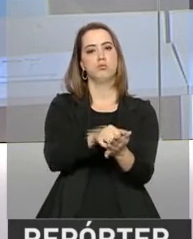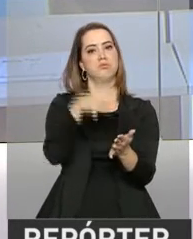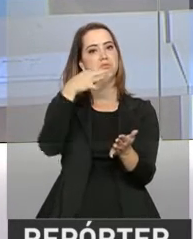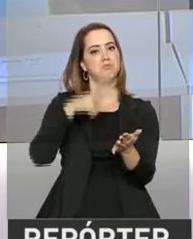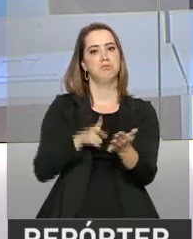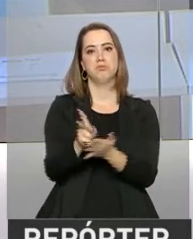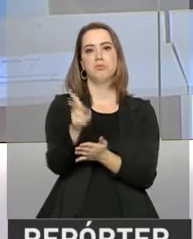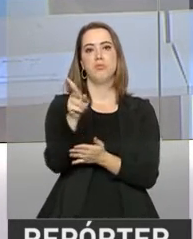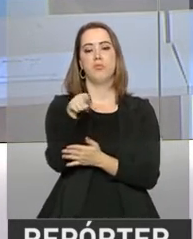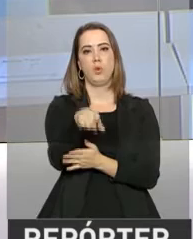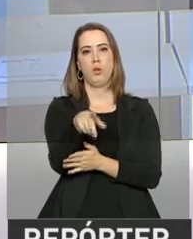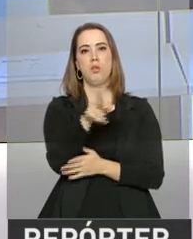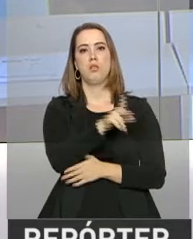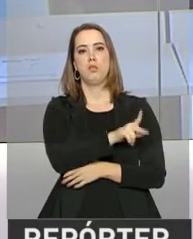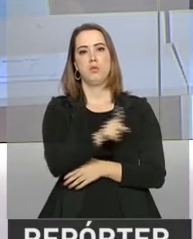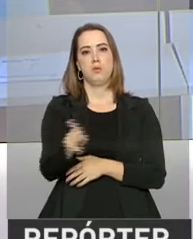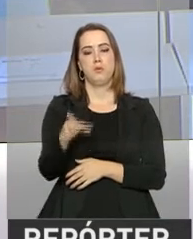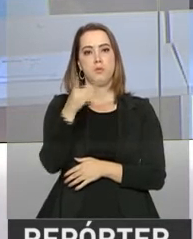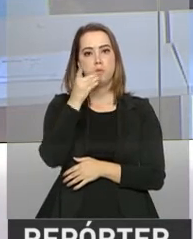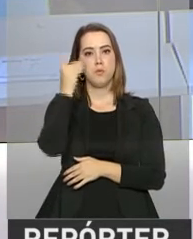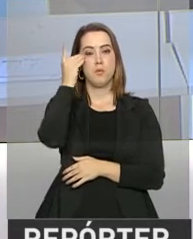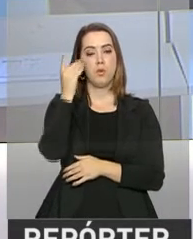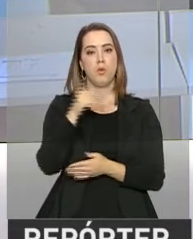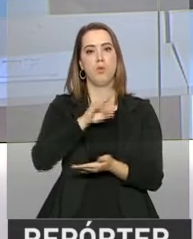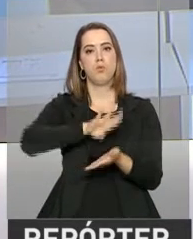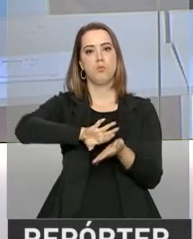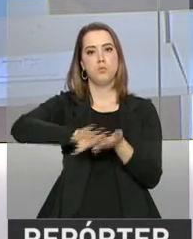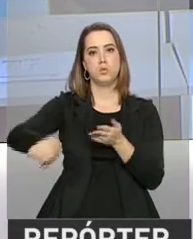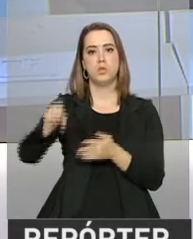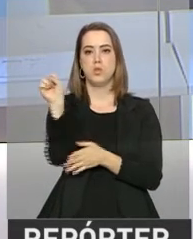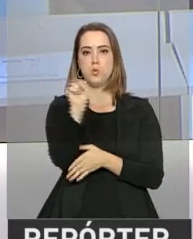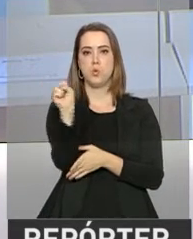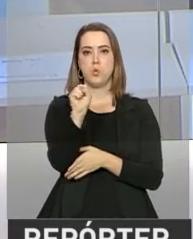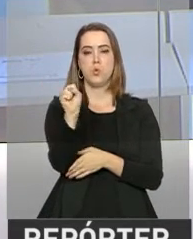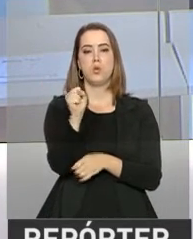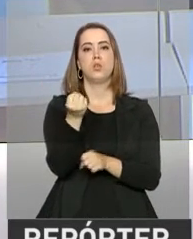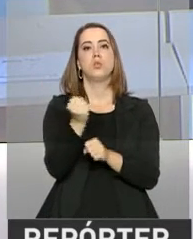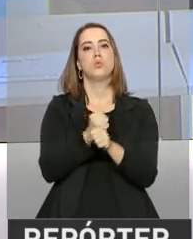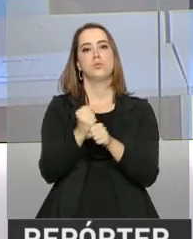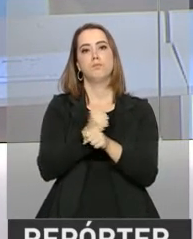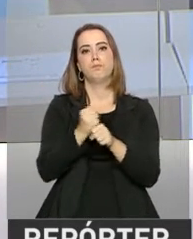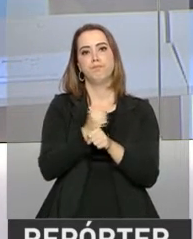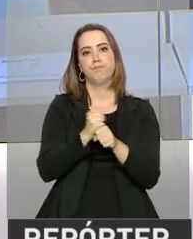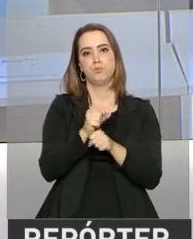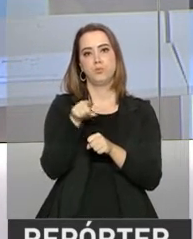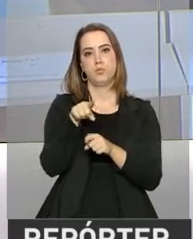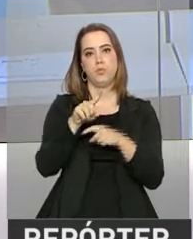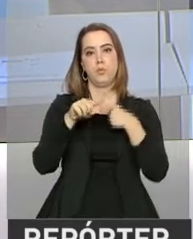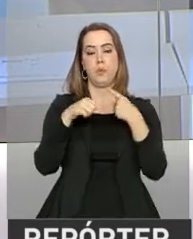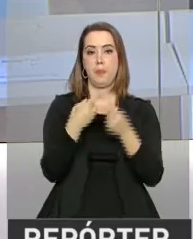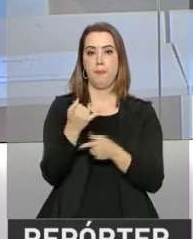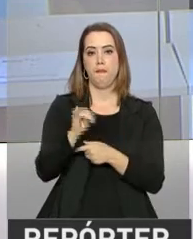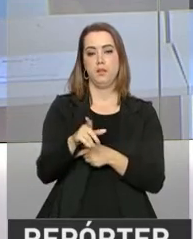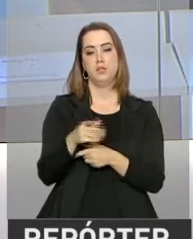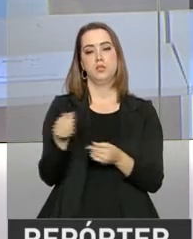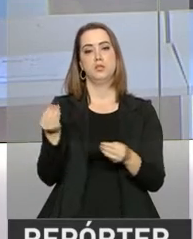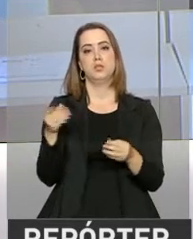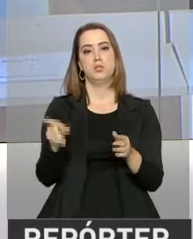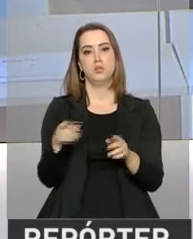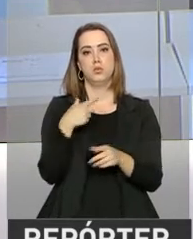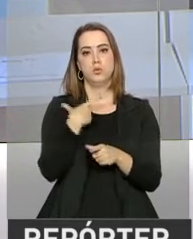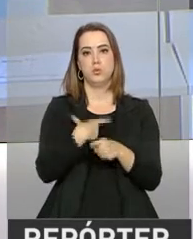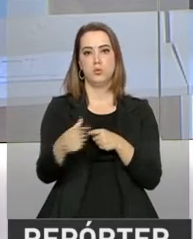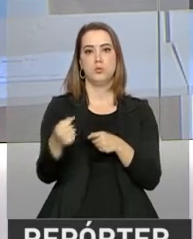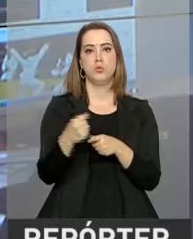fica inelegível por 8 anos. Se o mínimo necessário para o impeachment não for alcançado, ela retoma o mandato e o processo no Senado